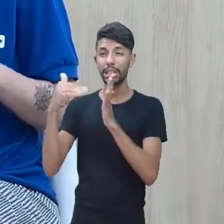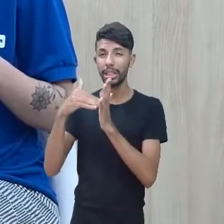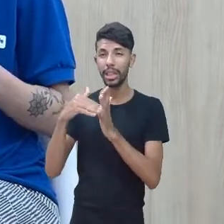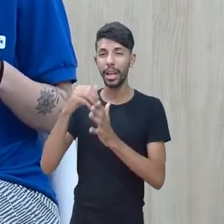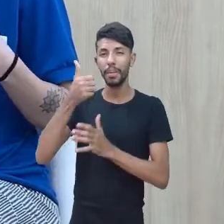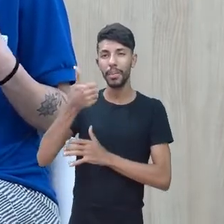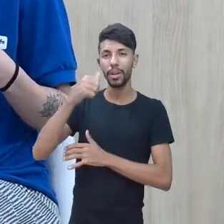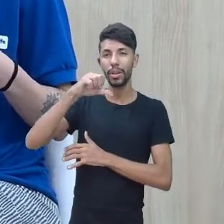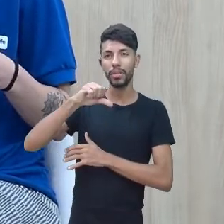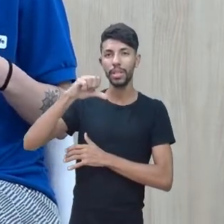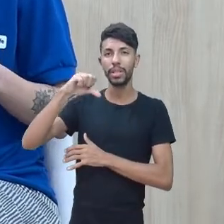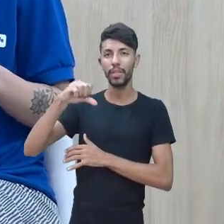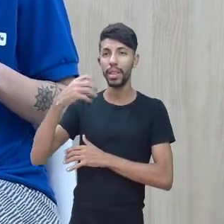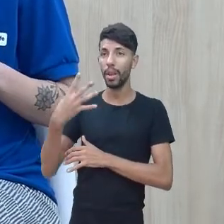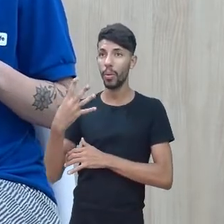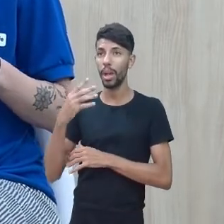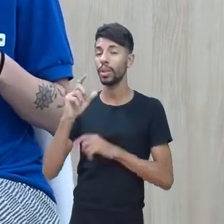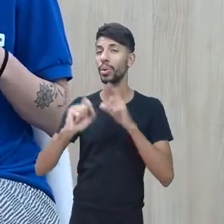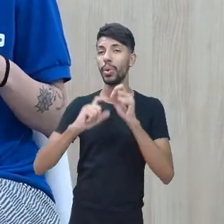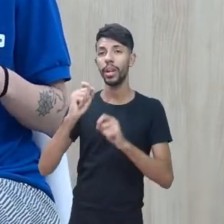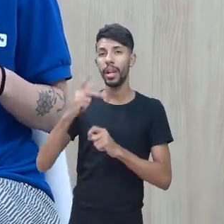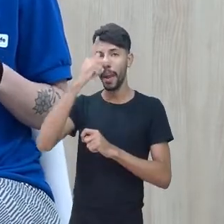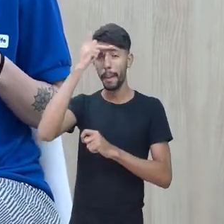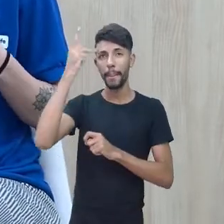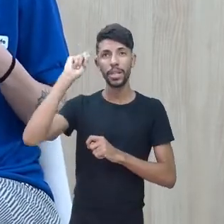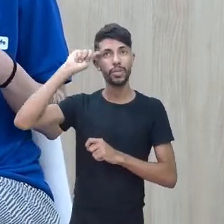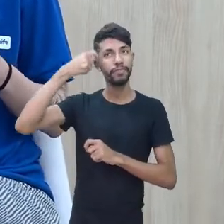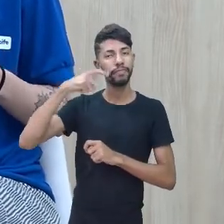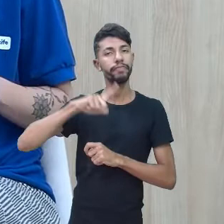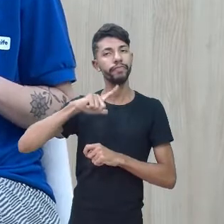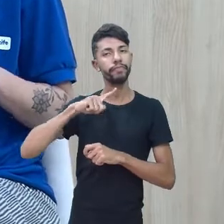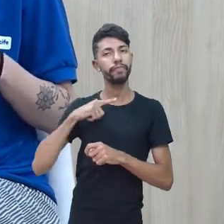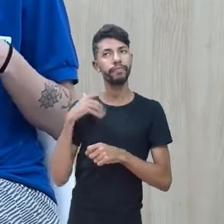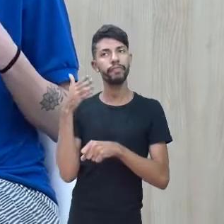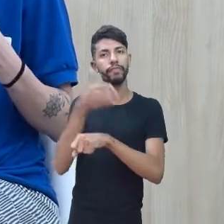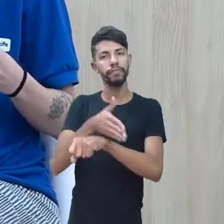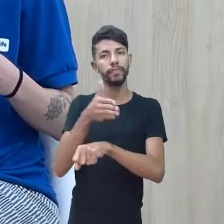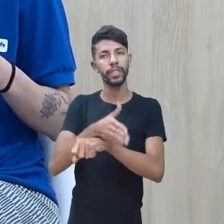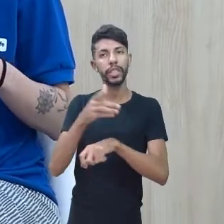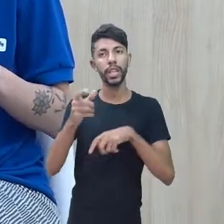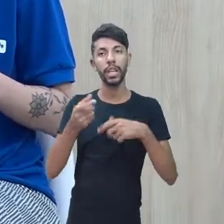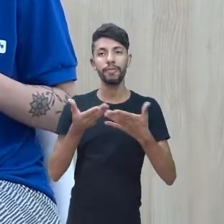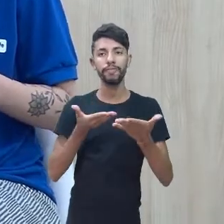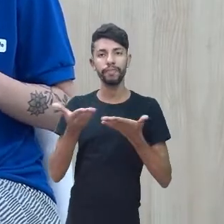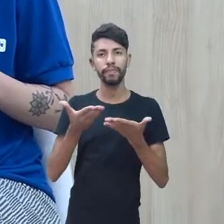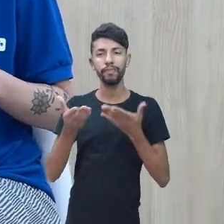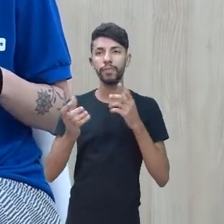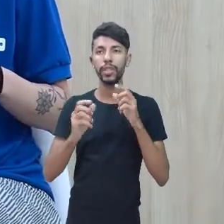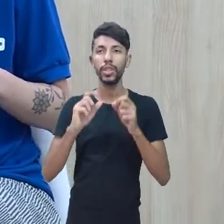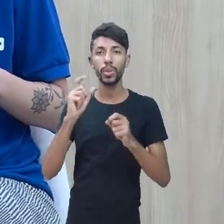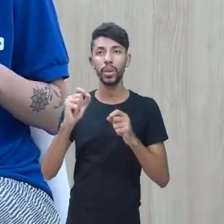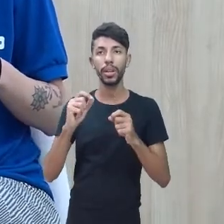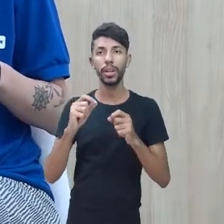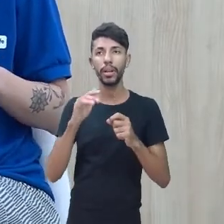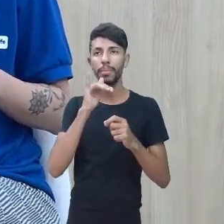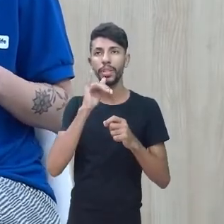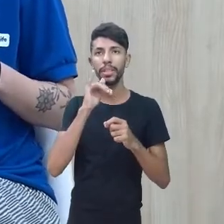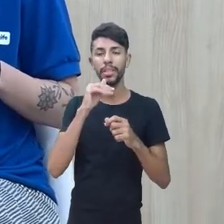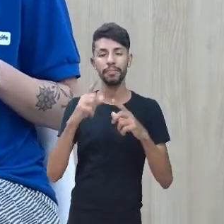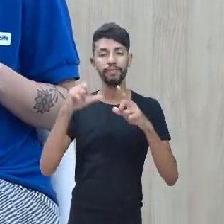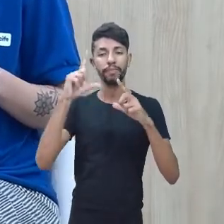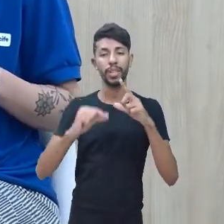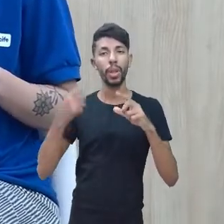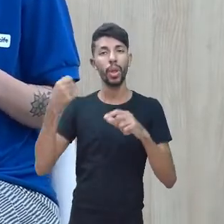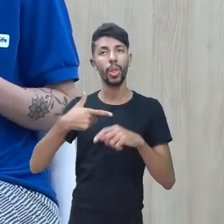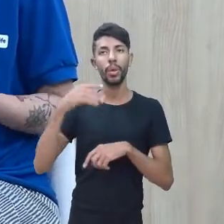Onde, assim, os negros, né, eles tinham acesso aos serviços bem inferiores aos dos brancos, né, onde existiam